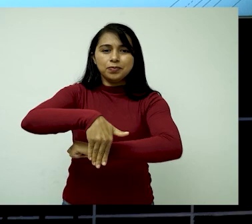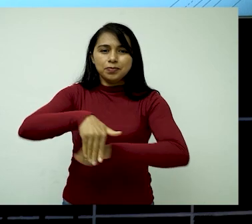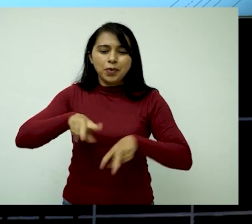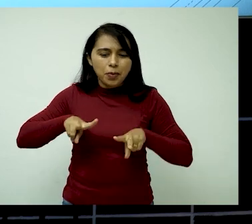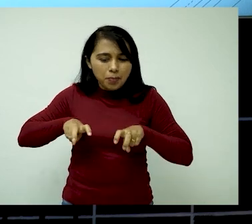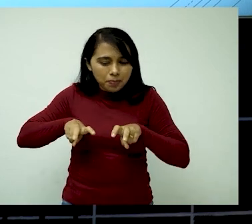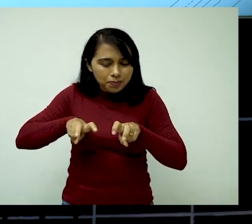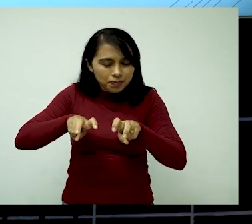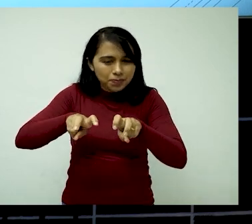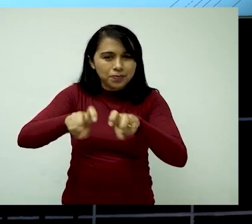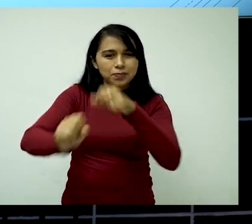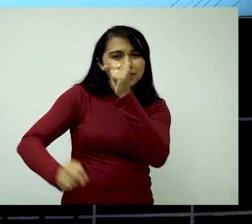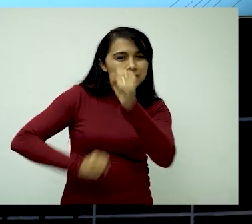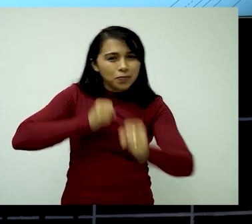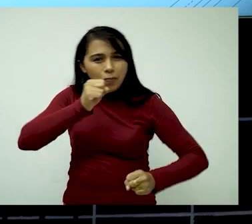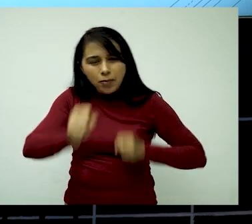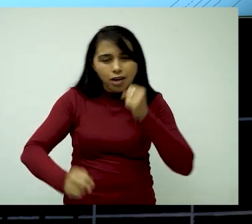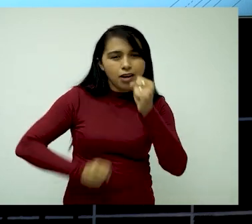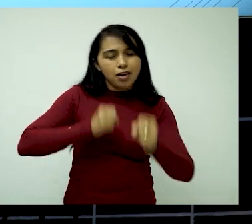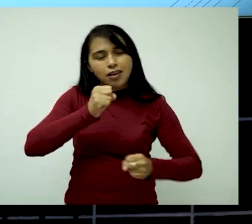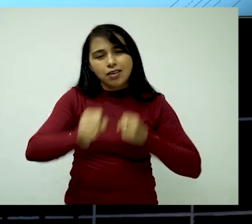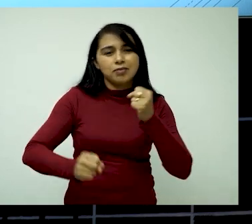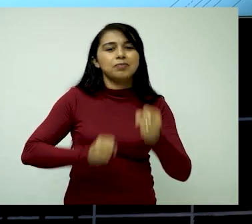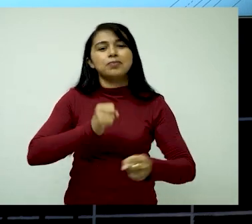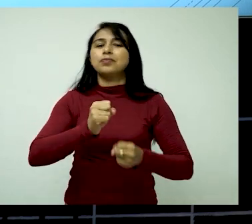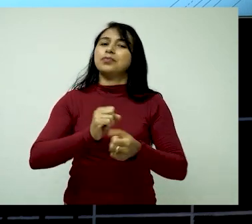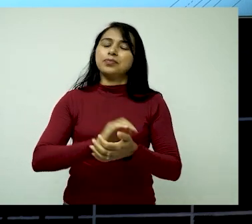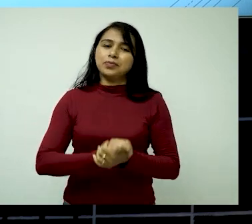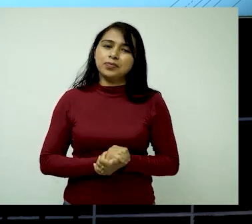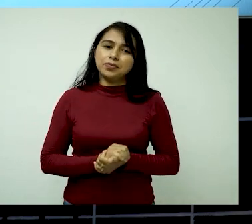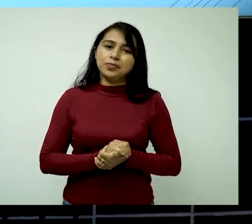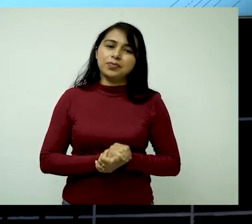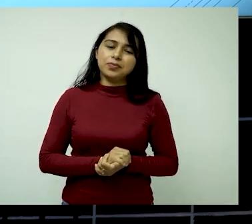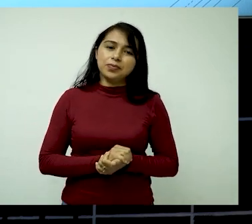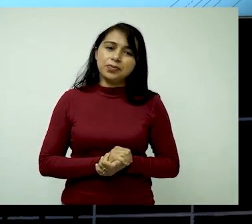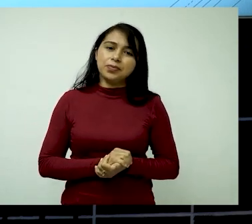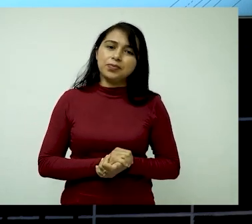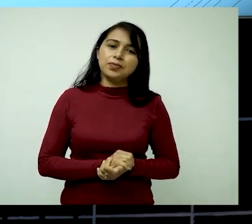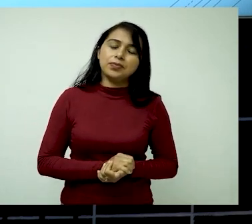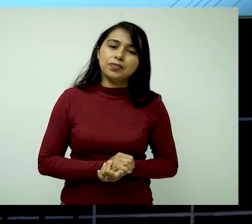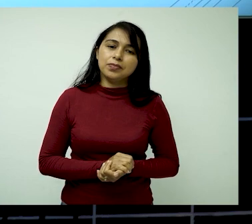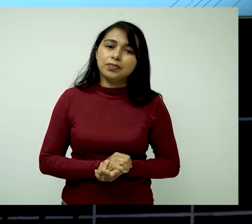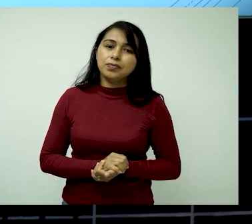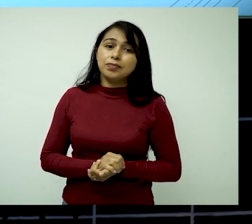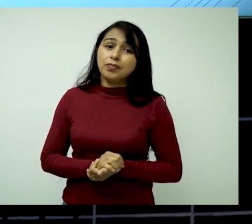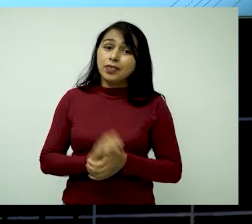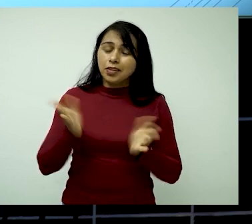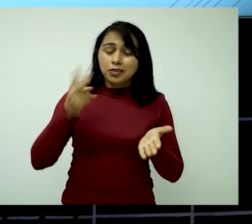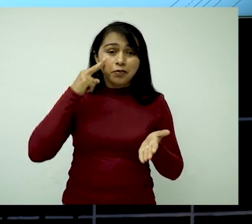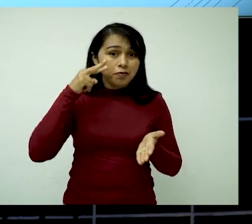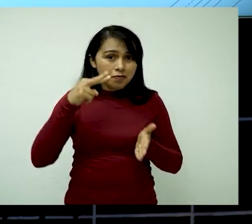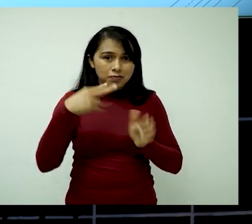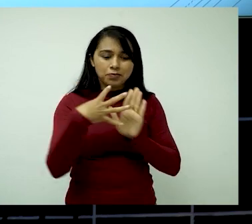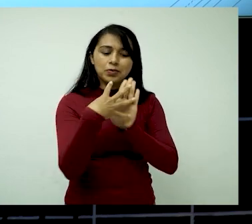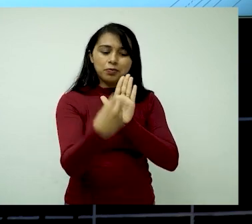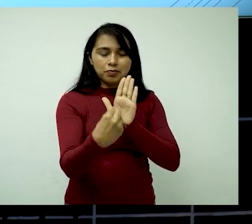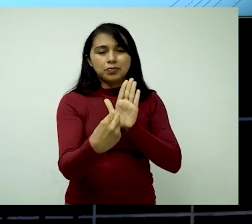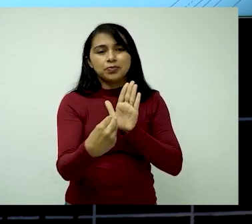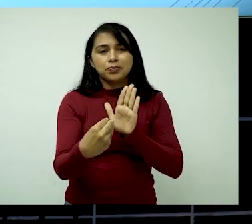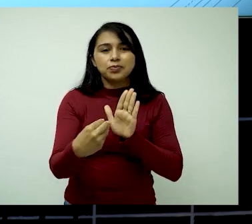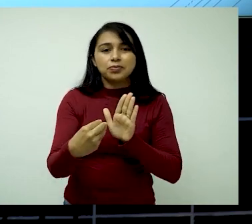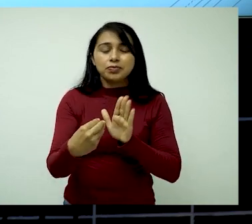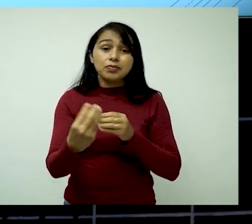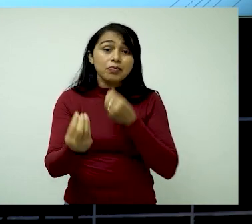realizadas exaustivamente ali dentro daquele circuito ali de atletismo ali de uma pista, tá? Agora vamos conhecer um pouquinho, vamos ver fotos,